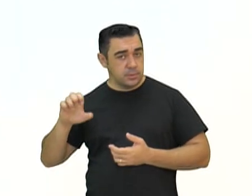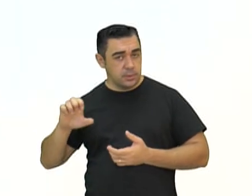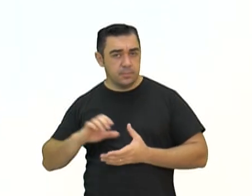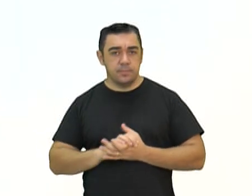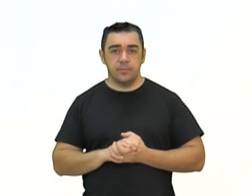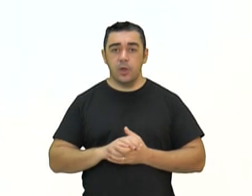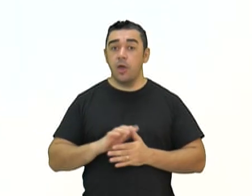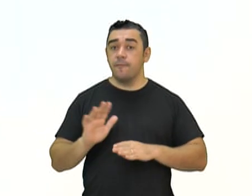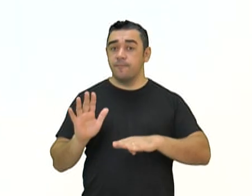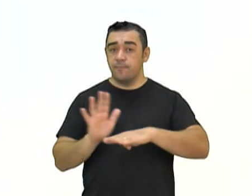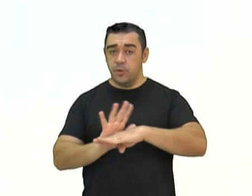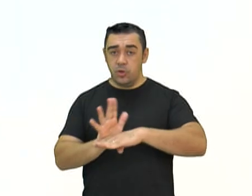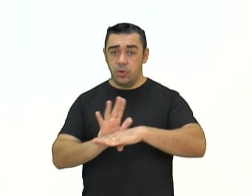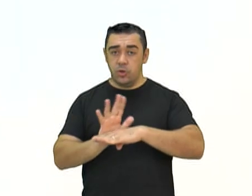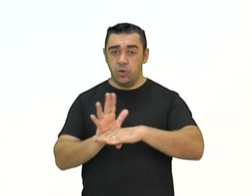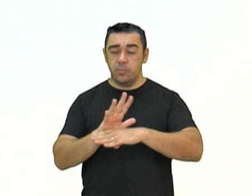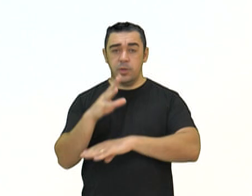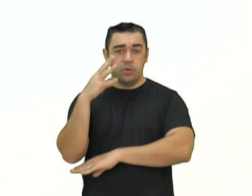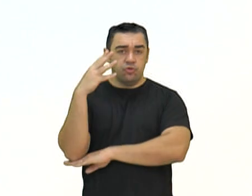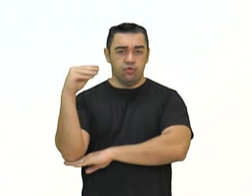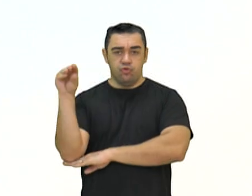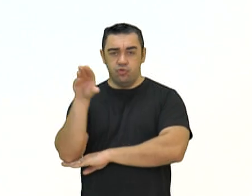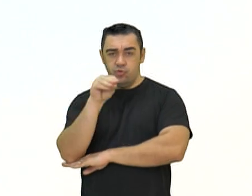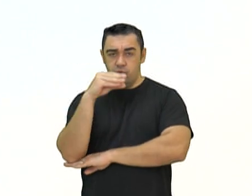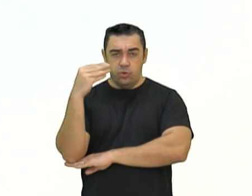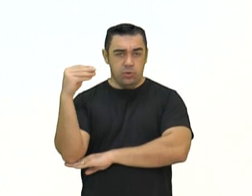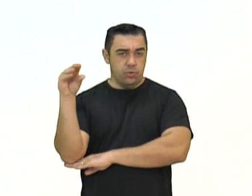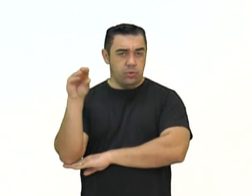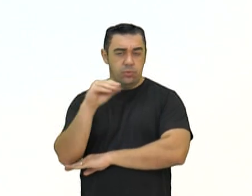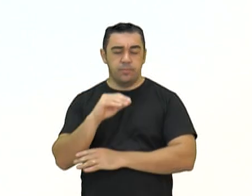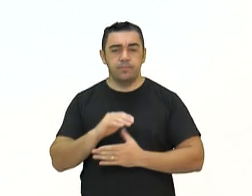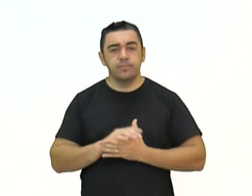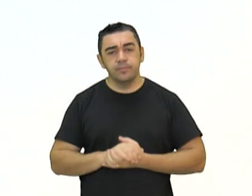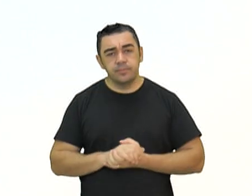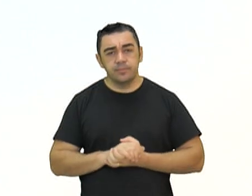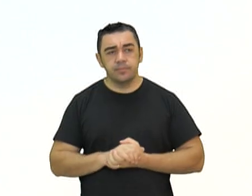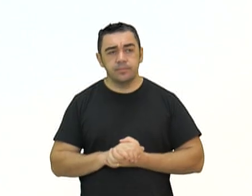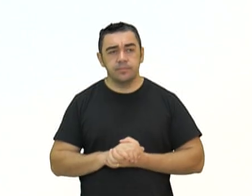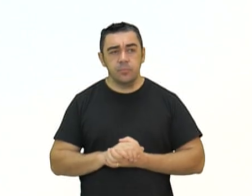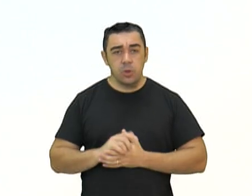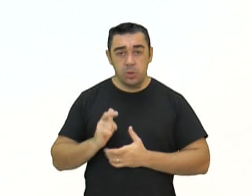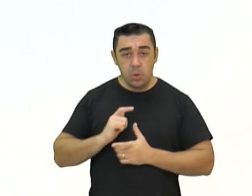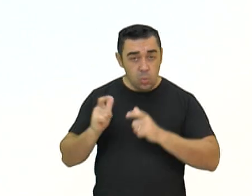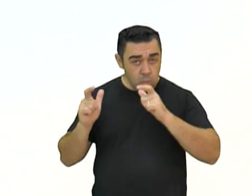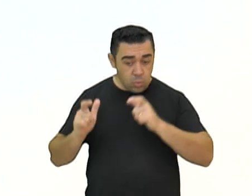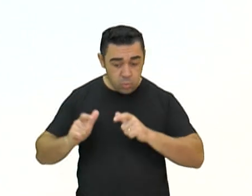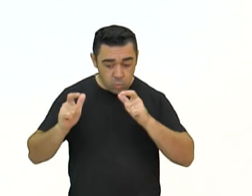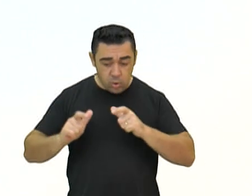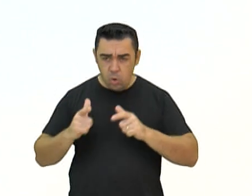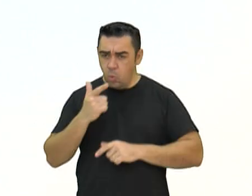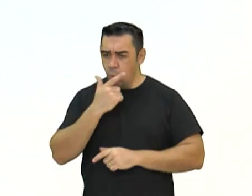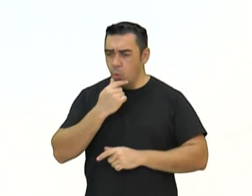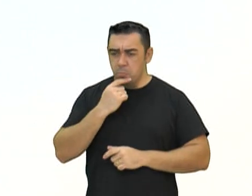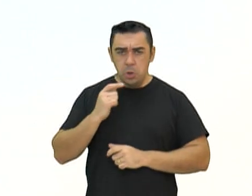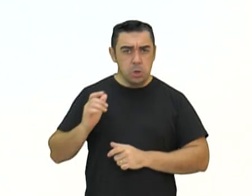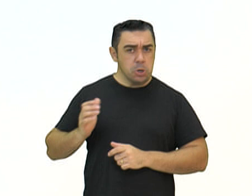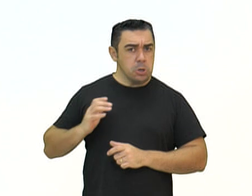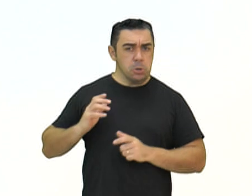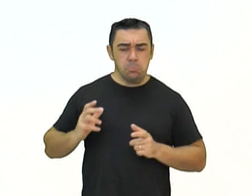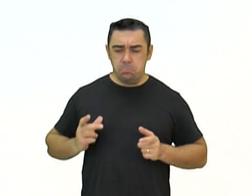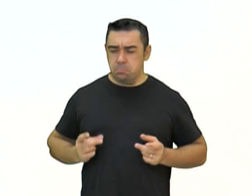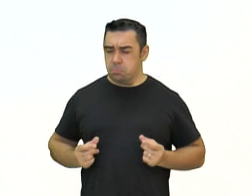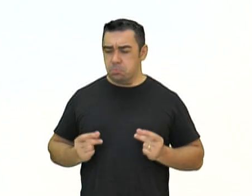Do Jurassic Park, né? Muitos de vocês conhecem. Então, diz lá, um parque construído por um milionário,